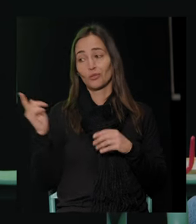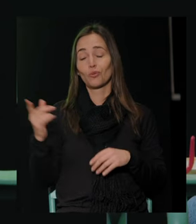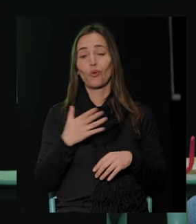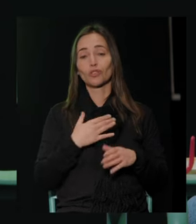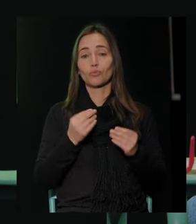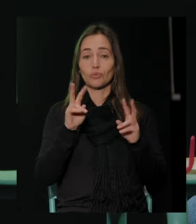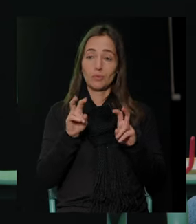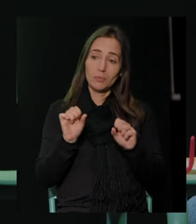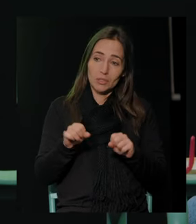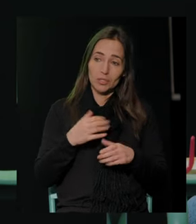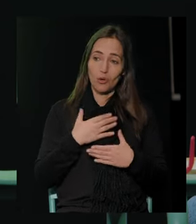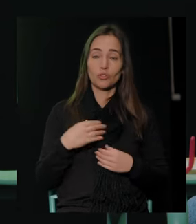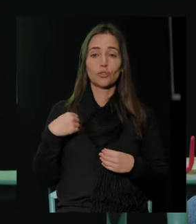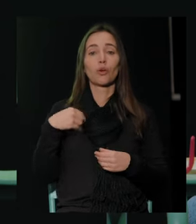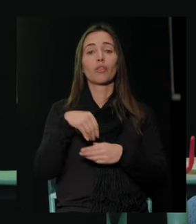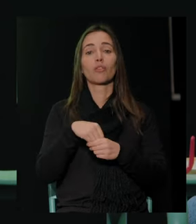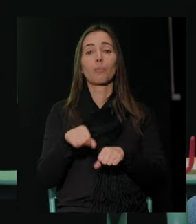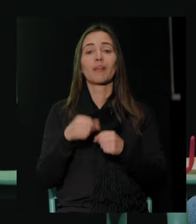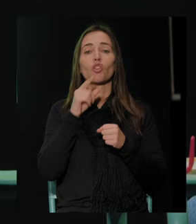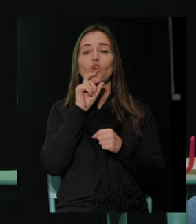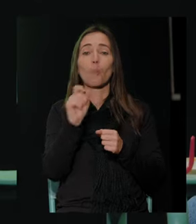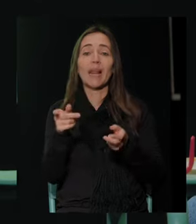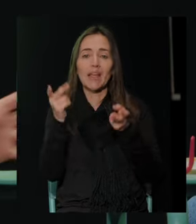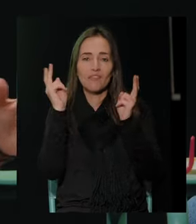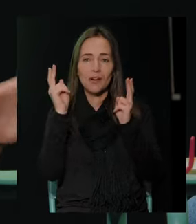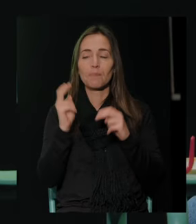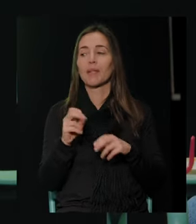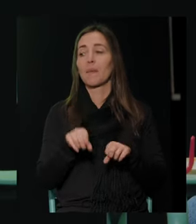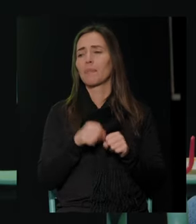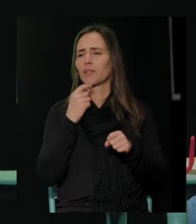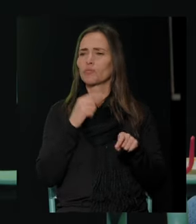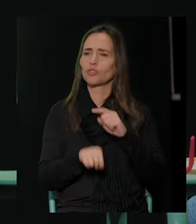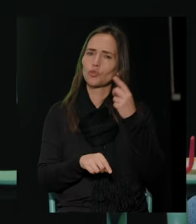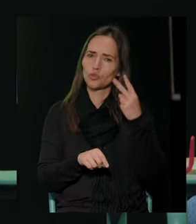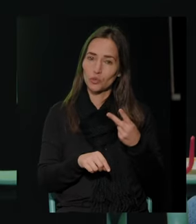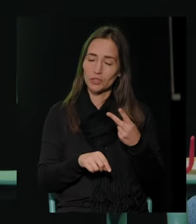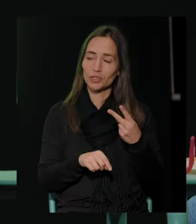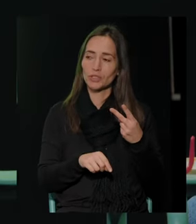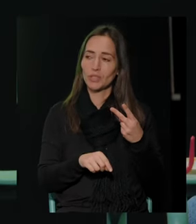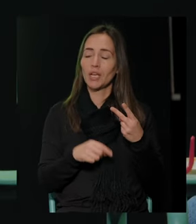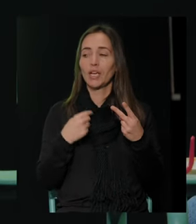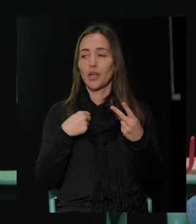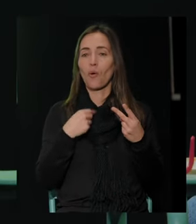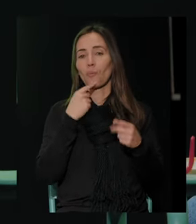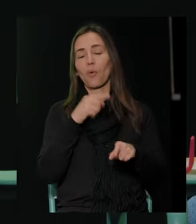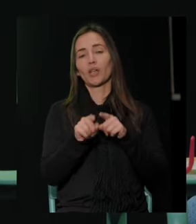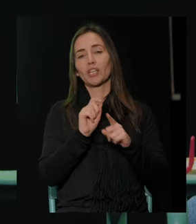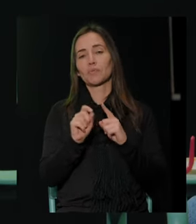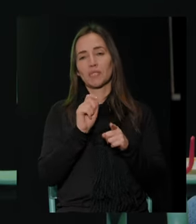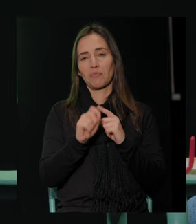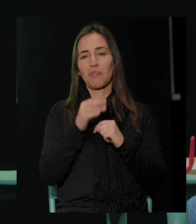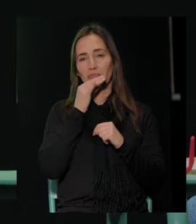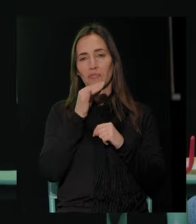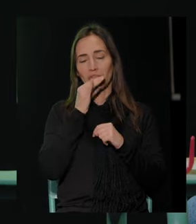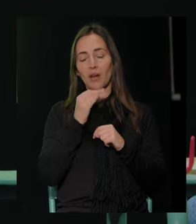Gosto, quer dizer, e estou num partido que se chama Livre. E, aliás, há dois partidos, e eu, se calhar, pego da política concreta para explicar um bocado as diferenças